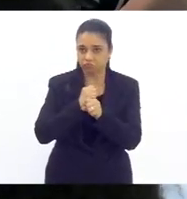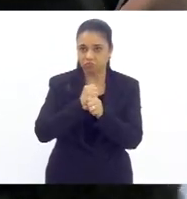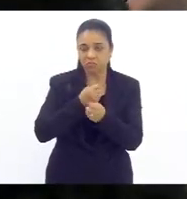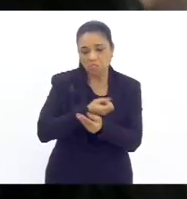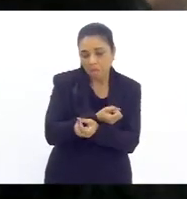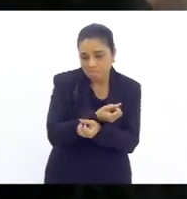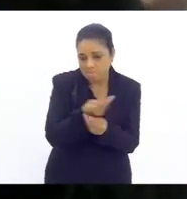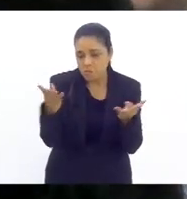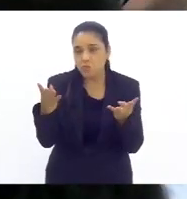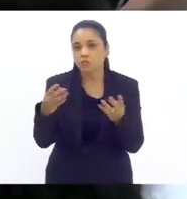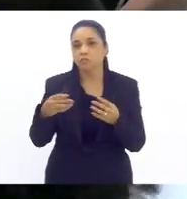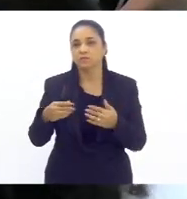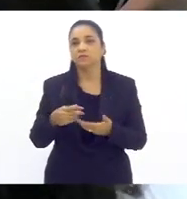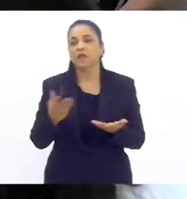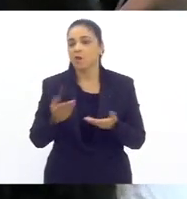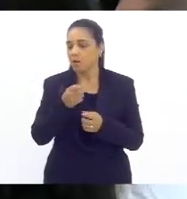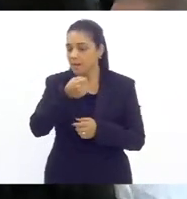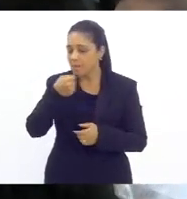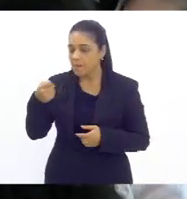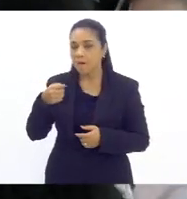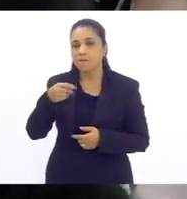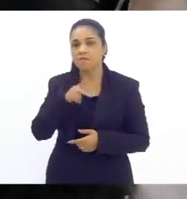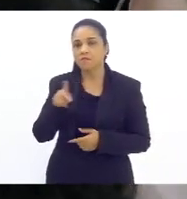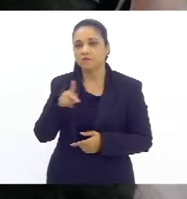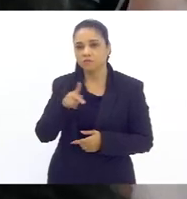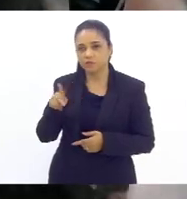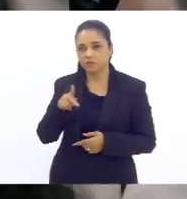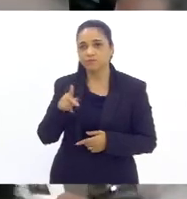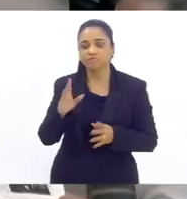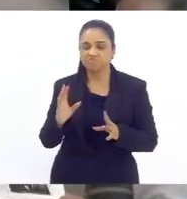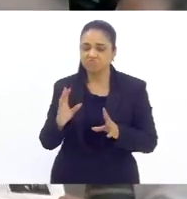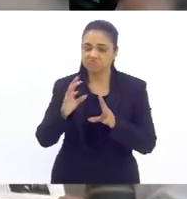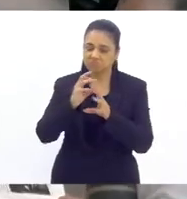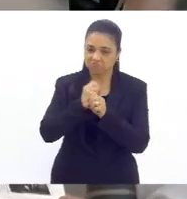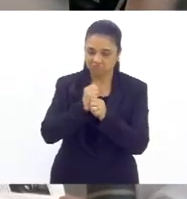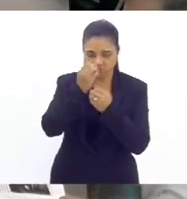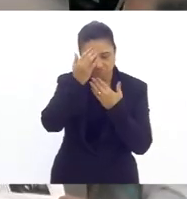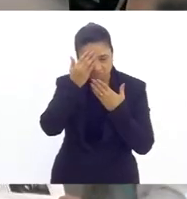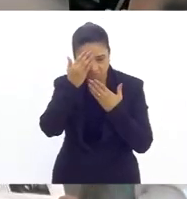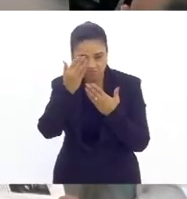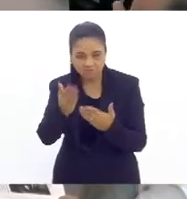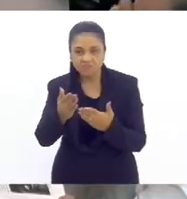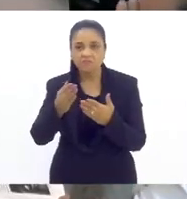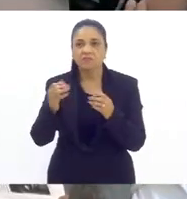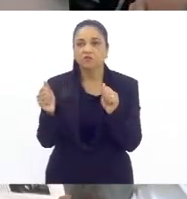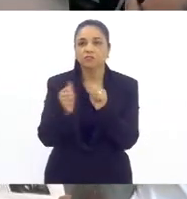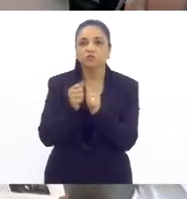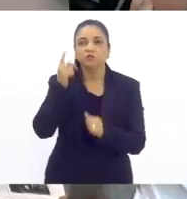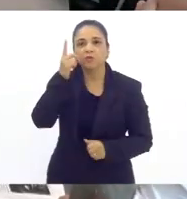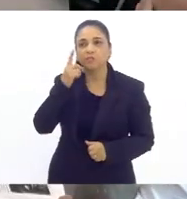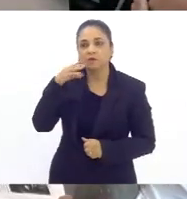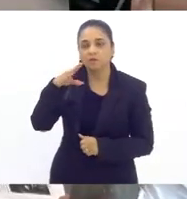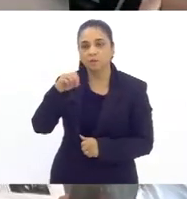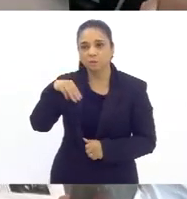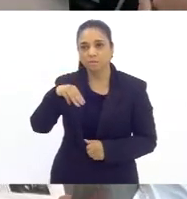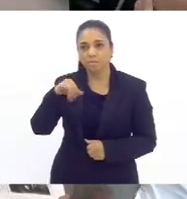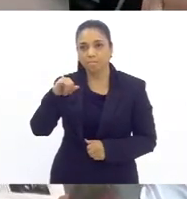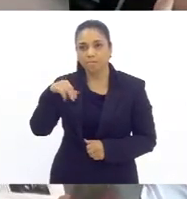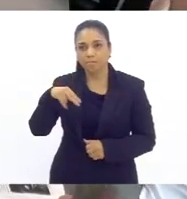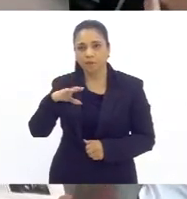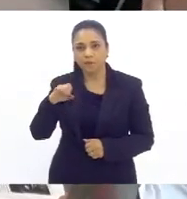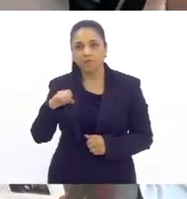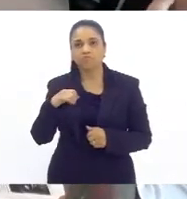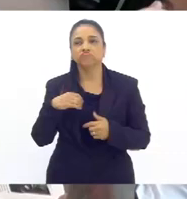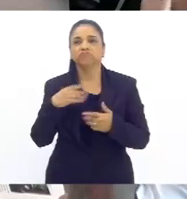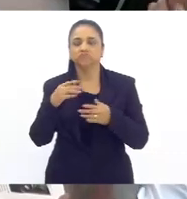Professor Josimar não agradecer aí dá o fechamento aí também junto com o deputado Carlos Mickey agradecer as nossas servidoras